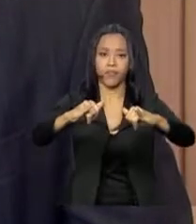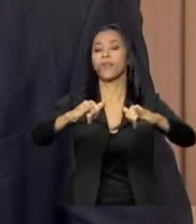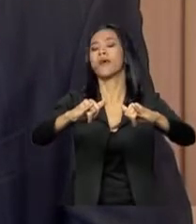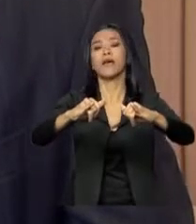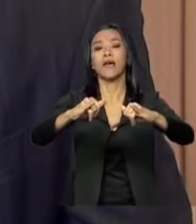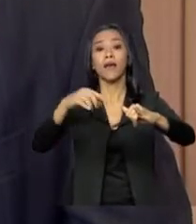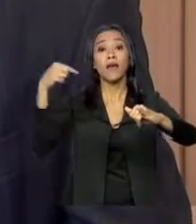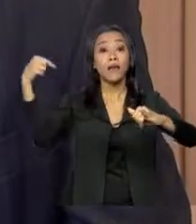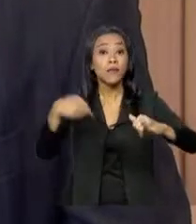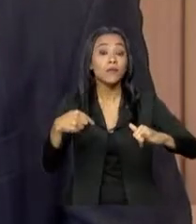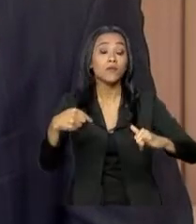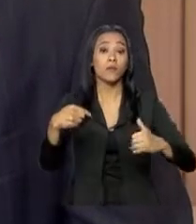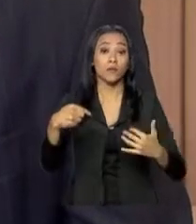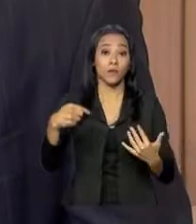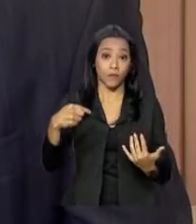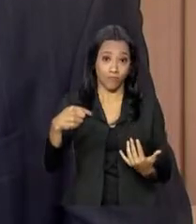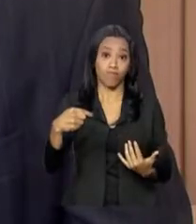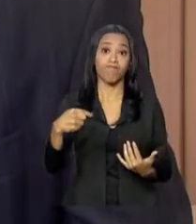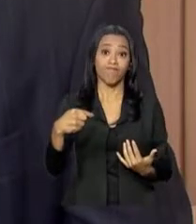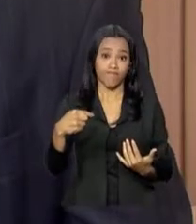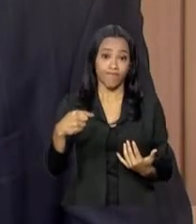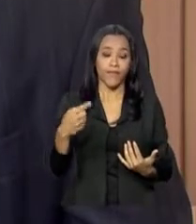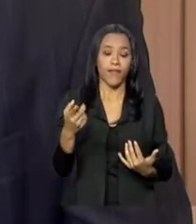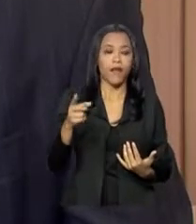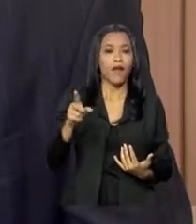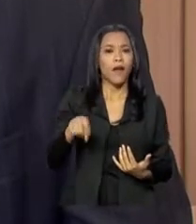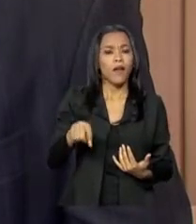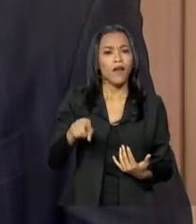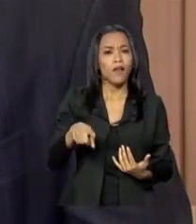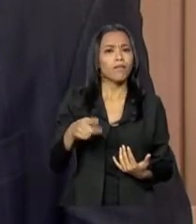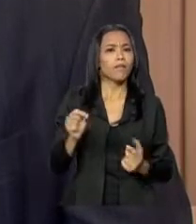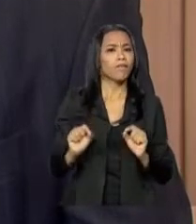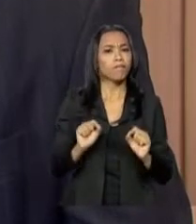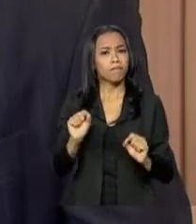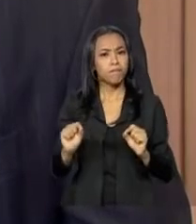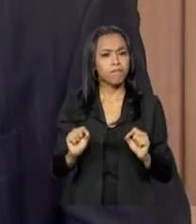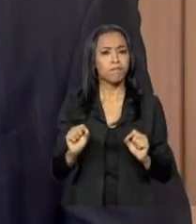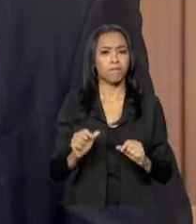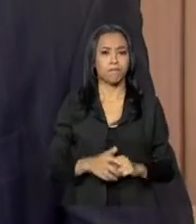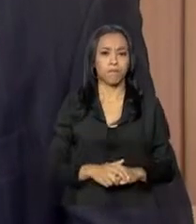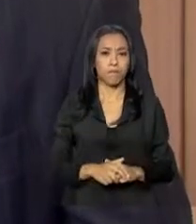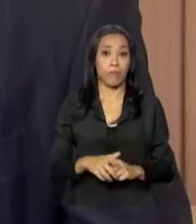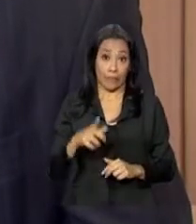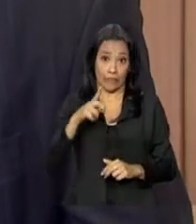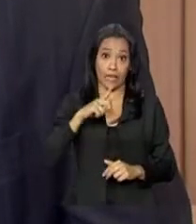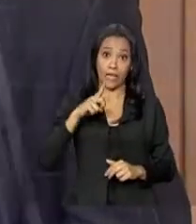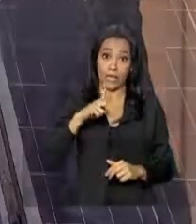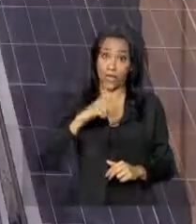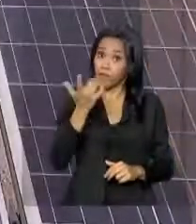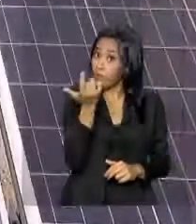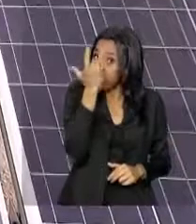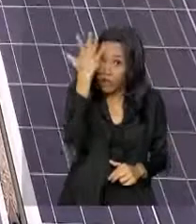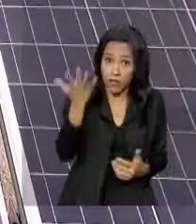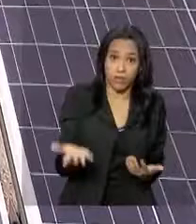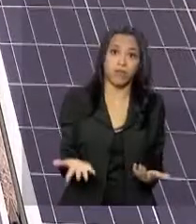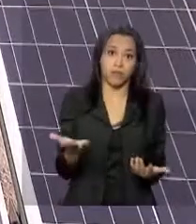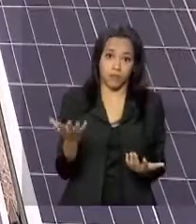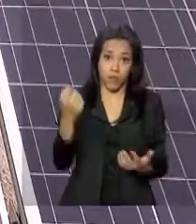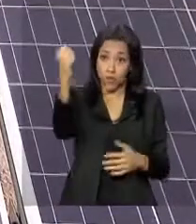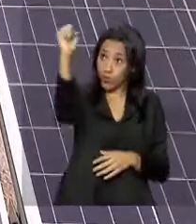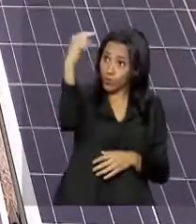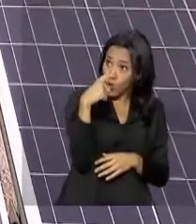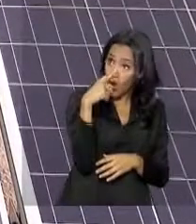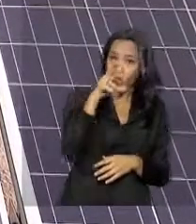esses impactos, né? E aí elas acabam efetivamente tendo uma maior facilidade. A solar